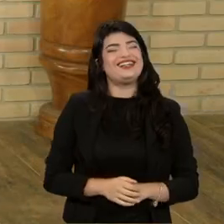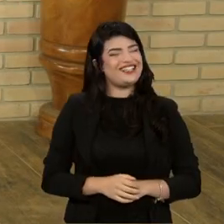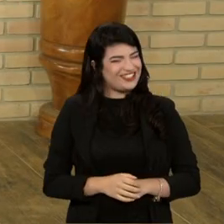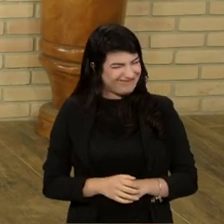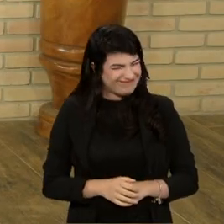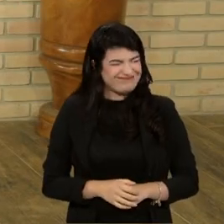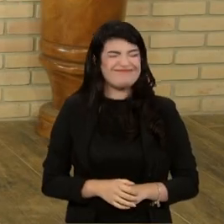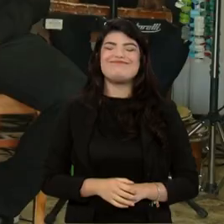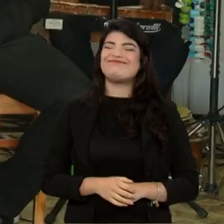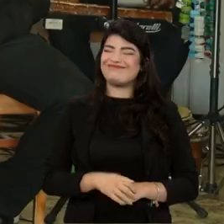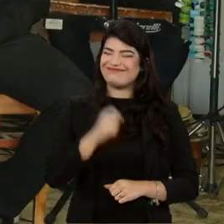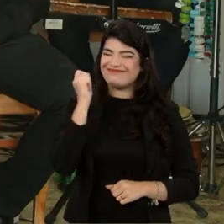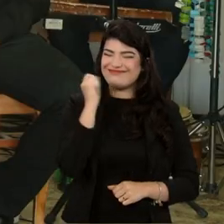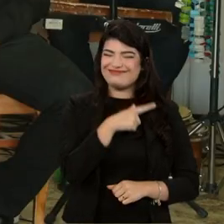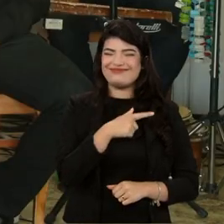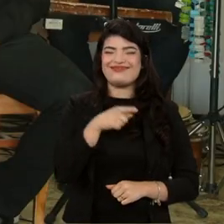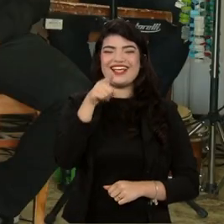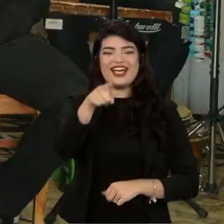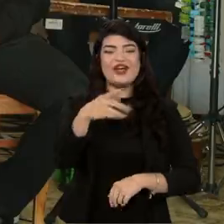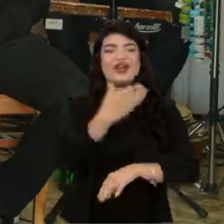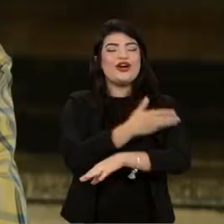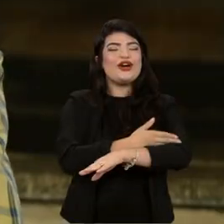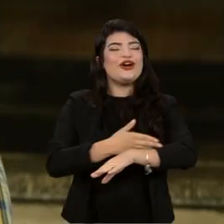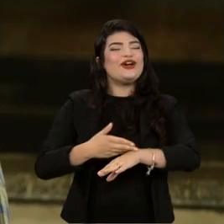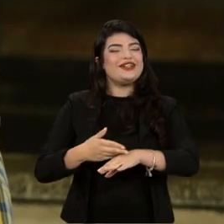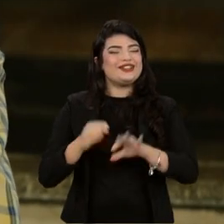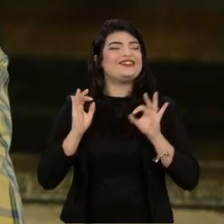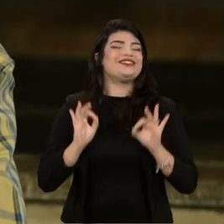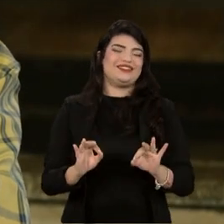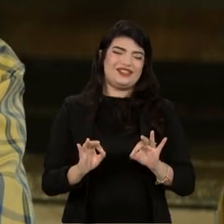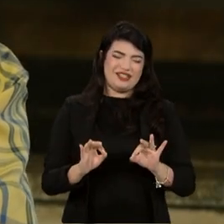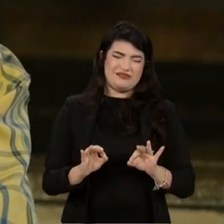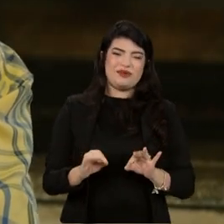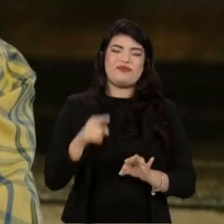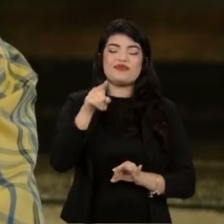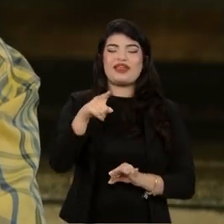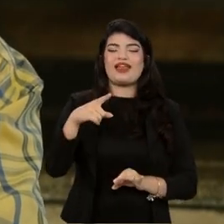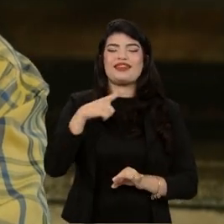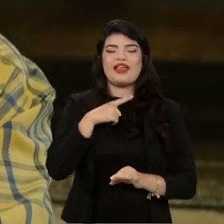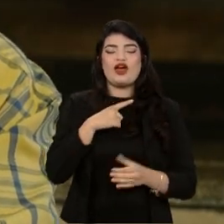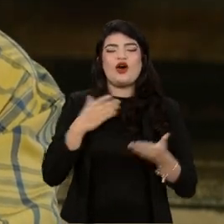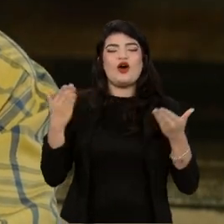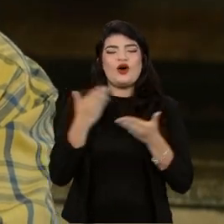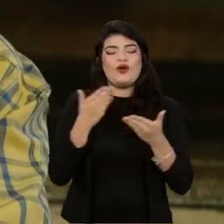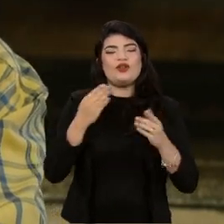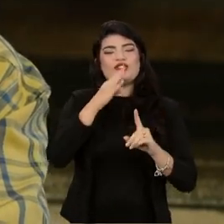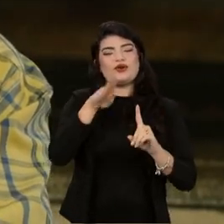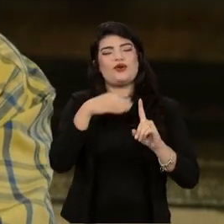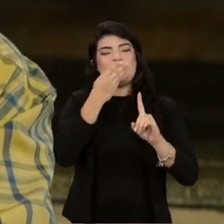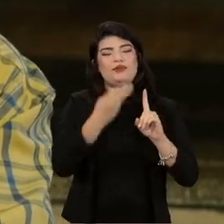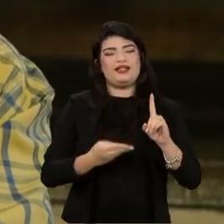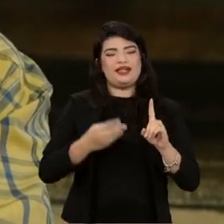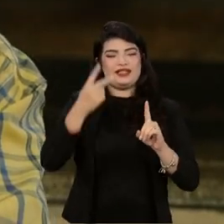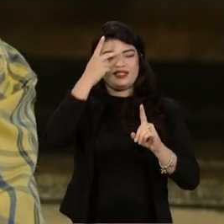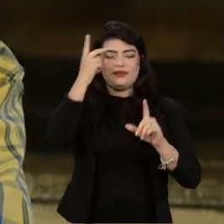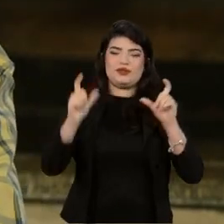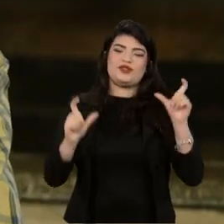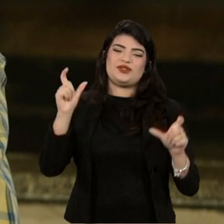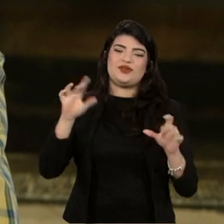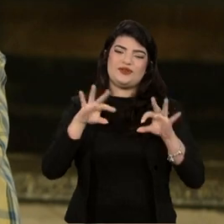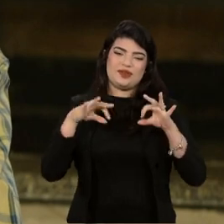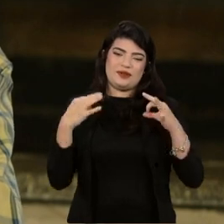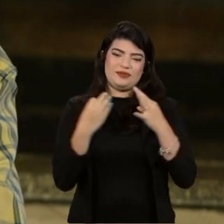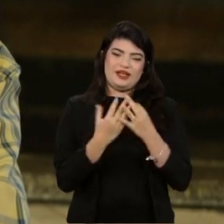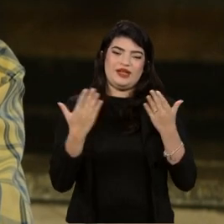É, tio. Então, a nossa homenagem ao Tonico Tinoco e às pessoas da família que